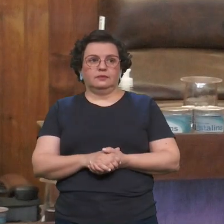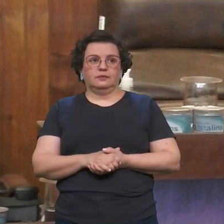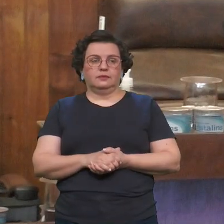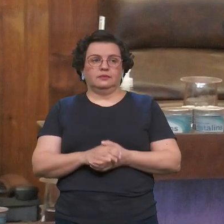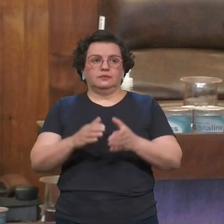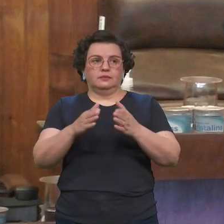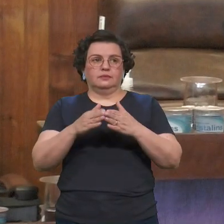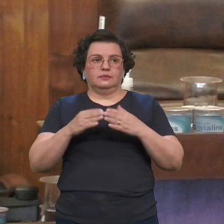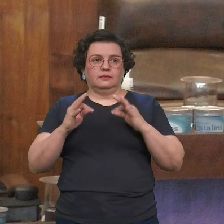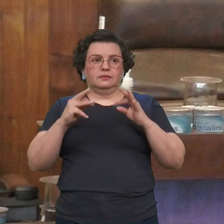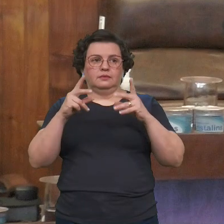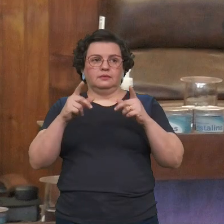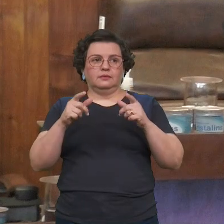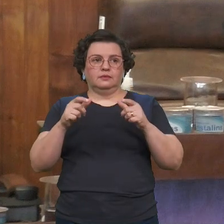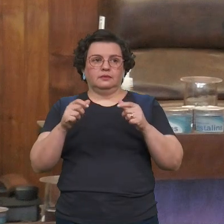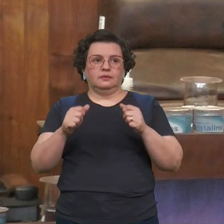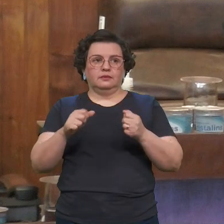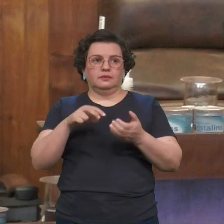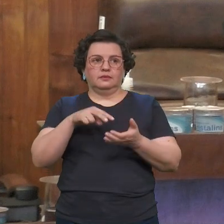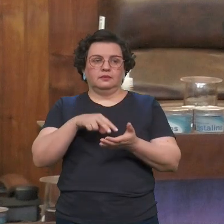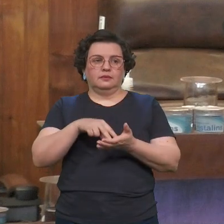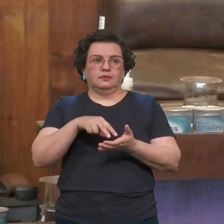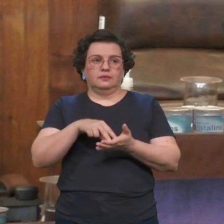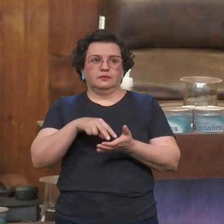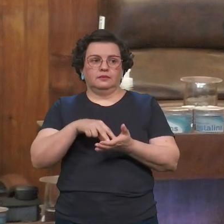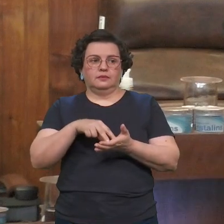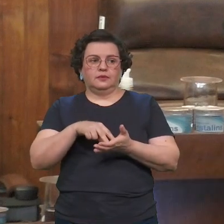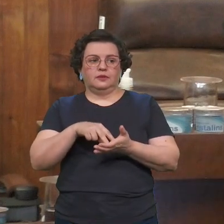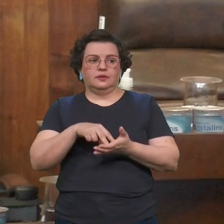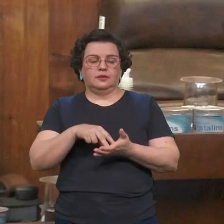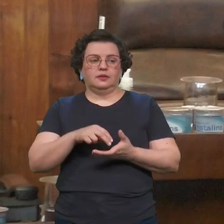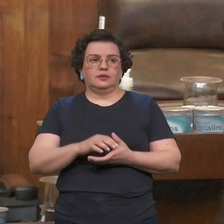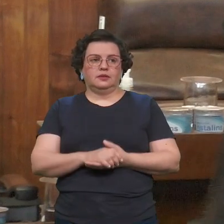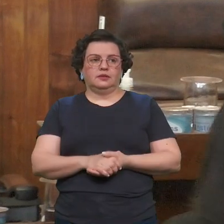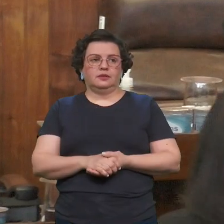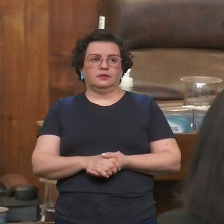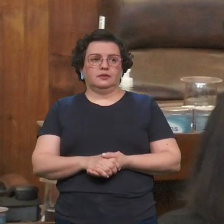Solicito a todos que, por gentileza, fiquem em pé.